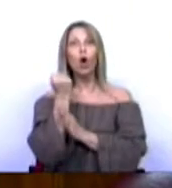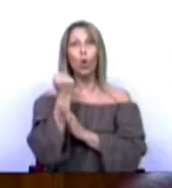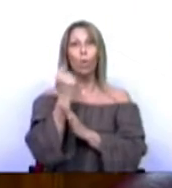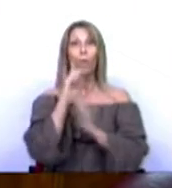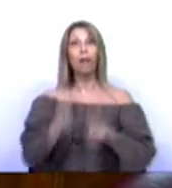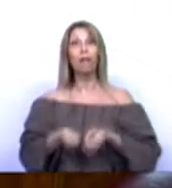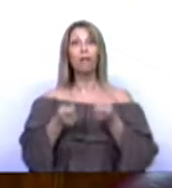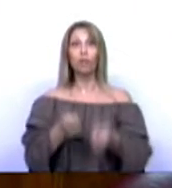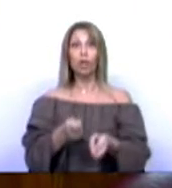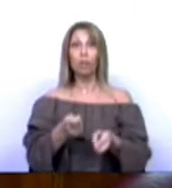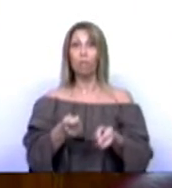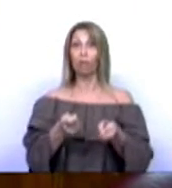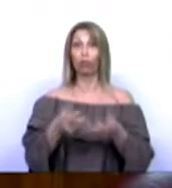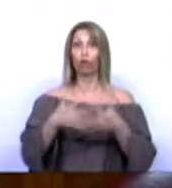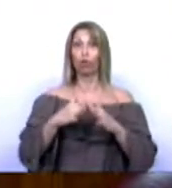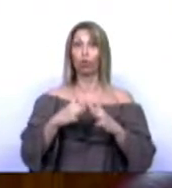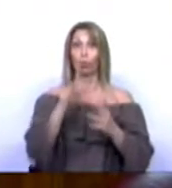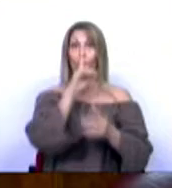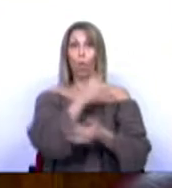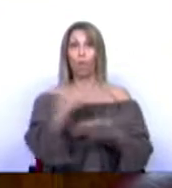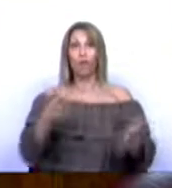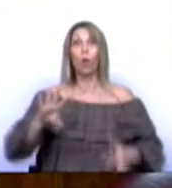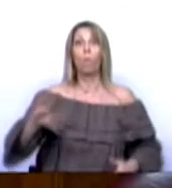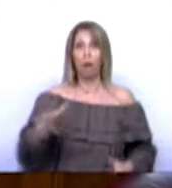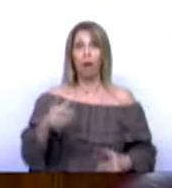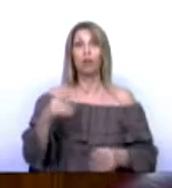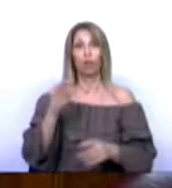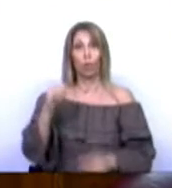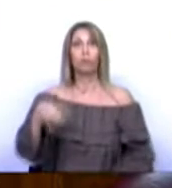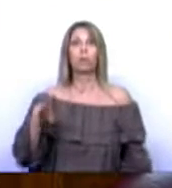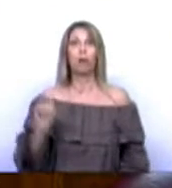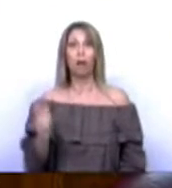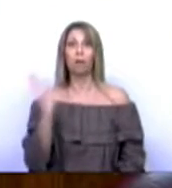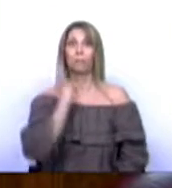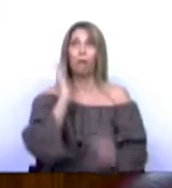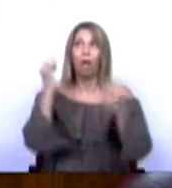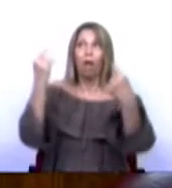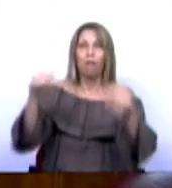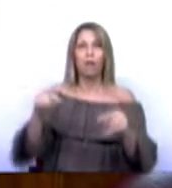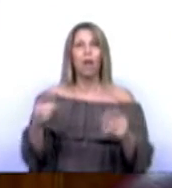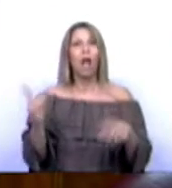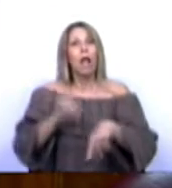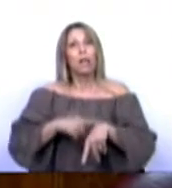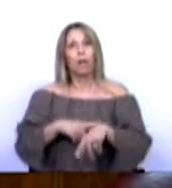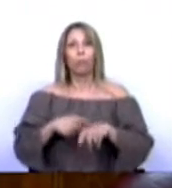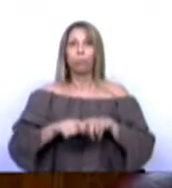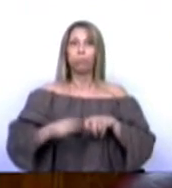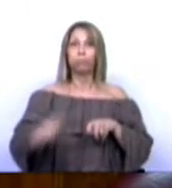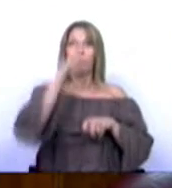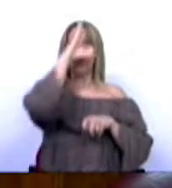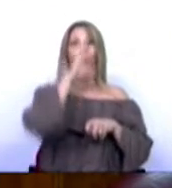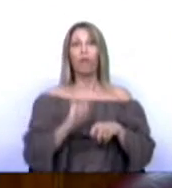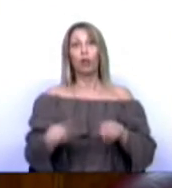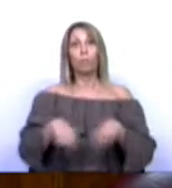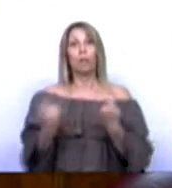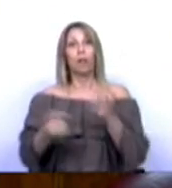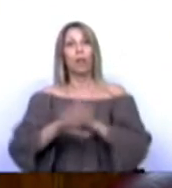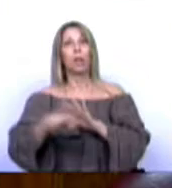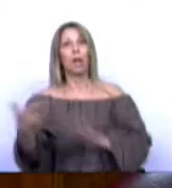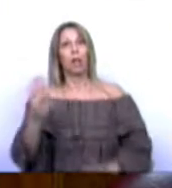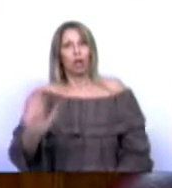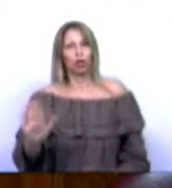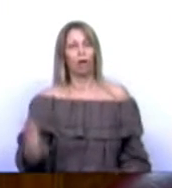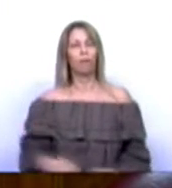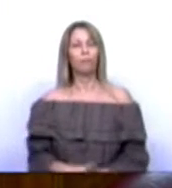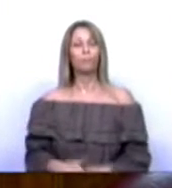desinvestimento estrutural a que o país e o Serviço Nacional de Saúde estiveram sujeitos a quando da governação dos partidos de direita. É por